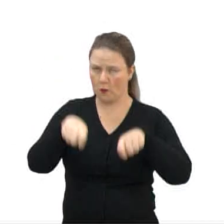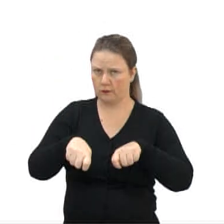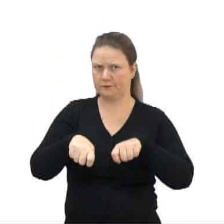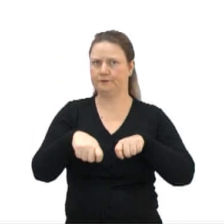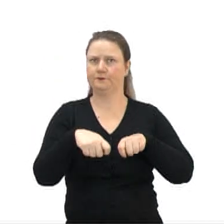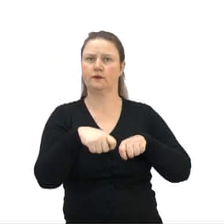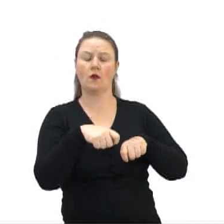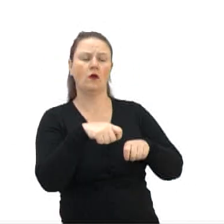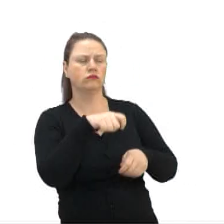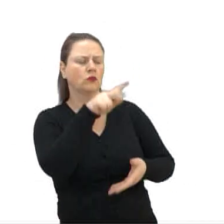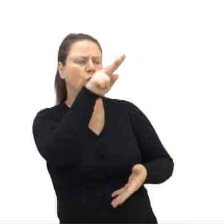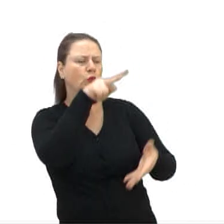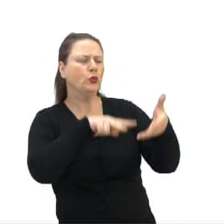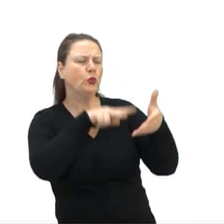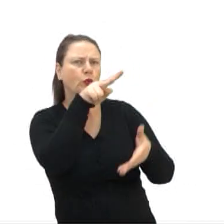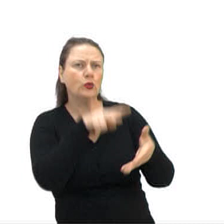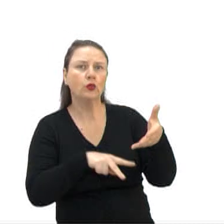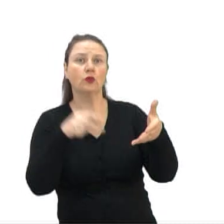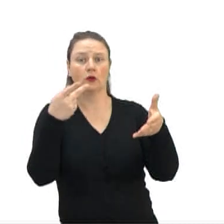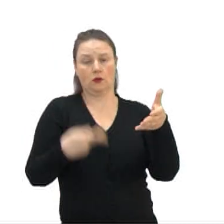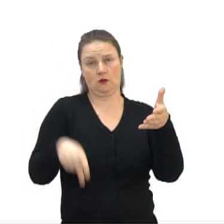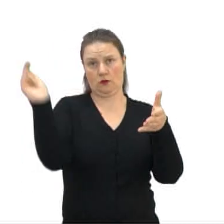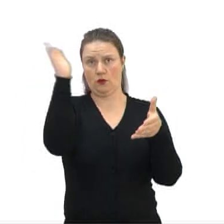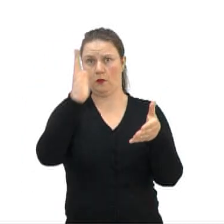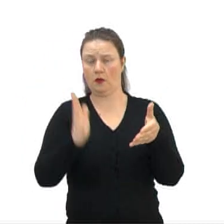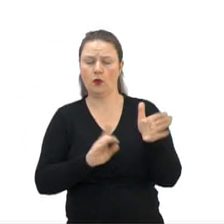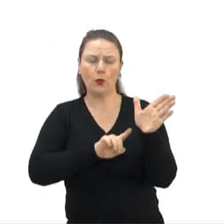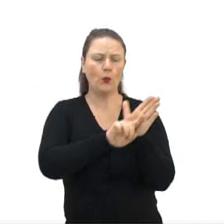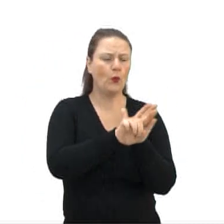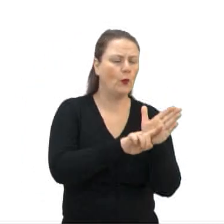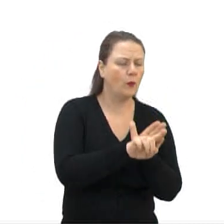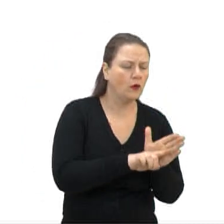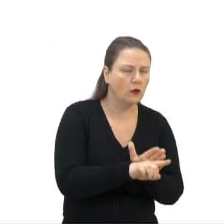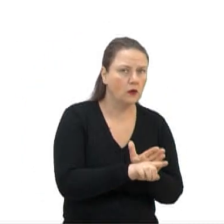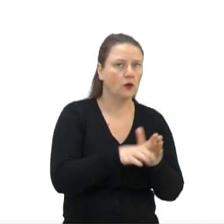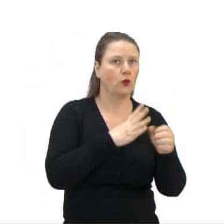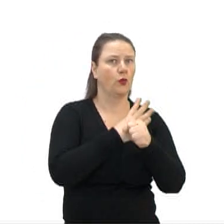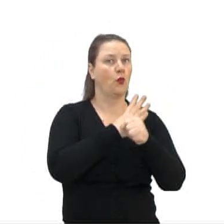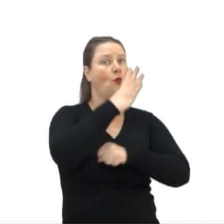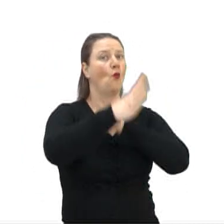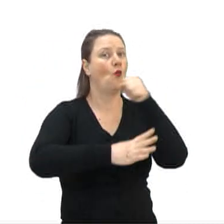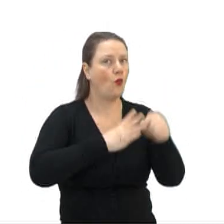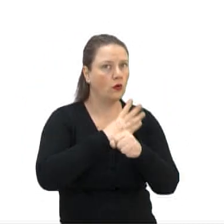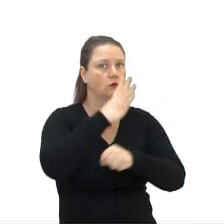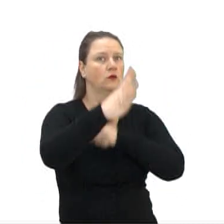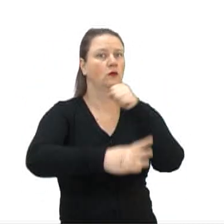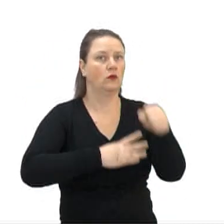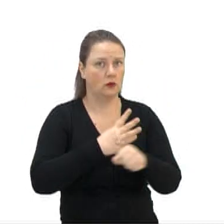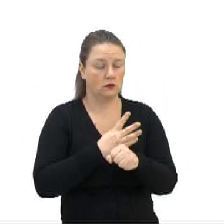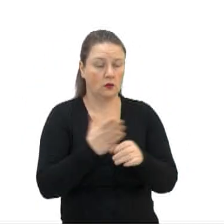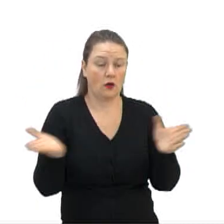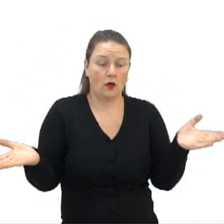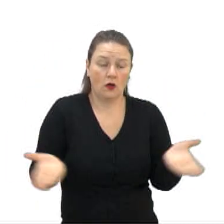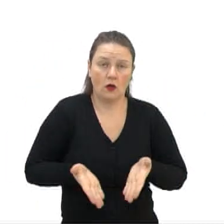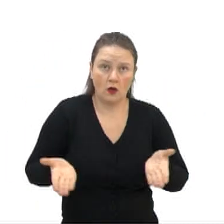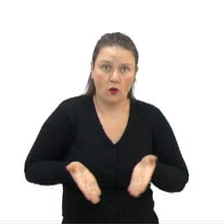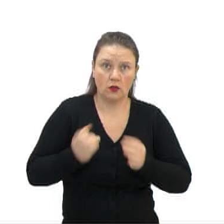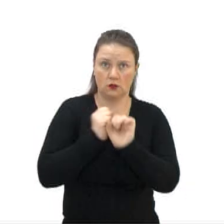assim, Retratos da Leitura no Brasil é uma pesquisa quadrienal. A próxima edição deve ser